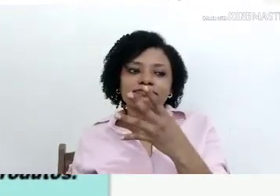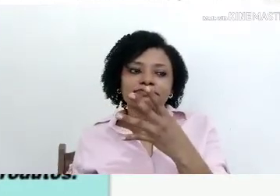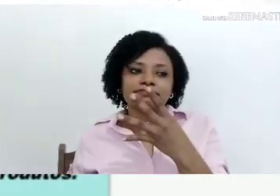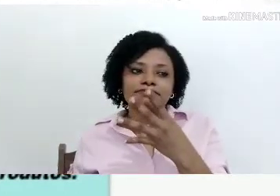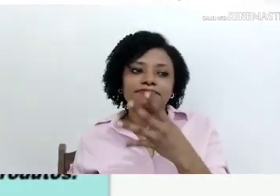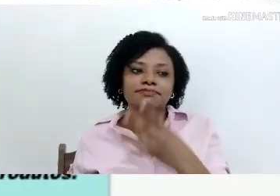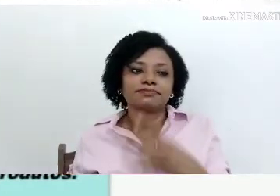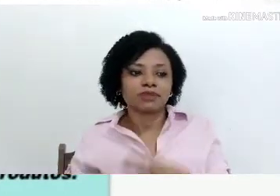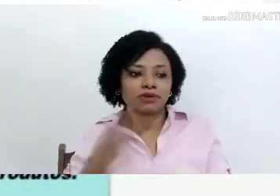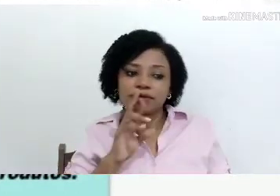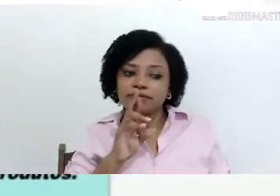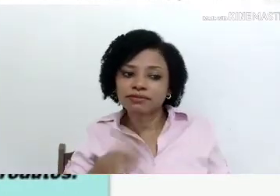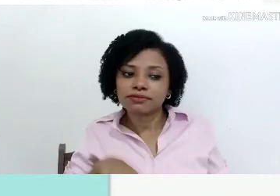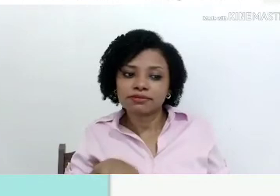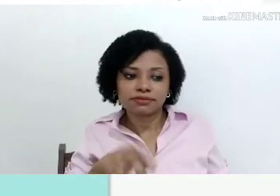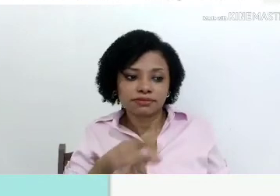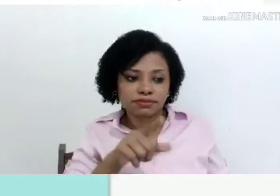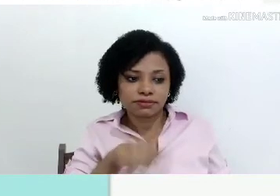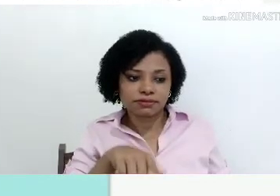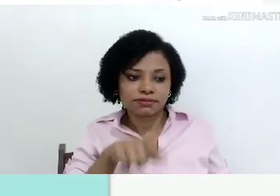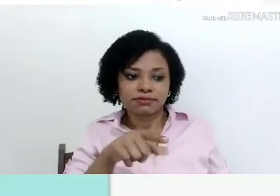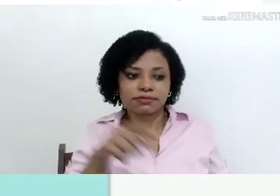4, verdadeira.